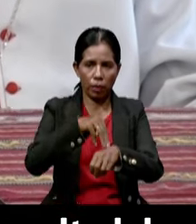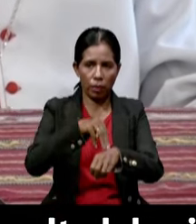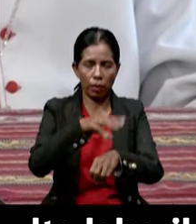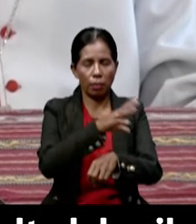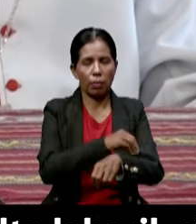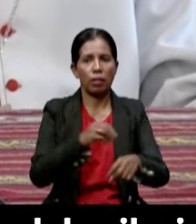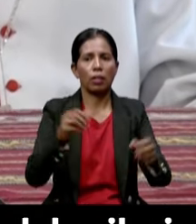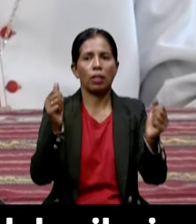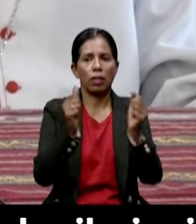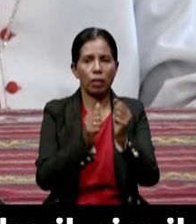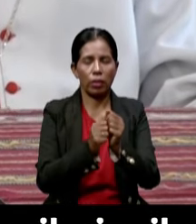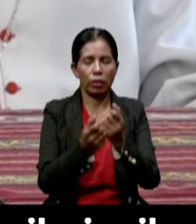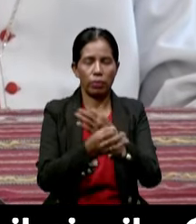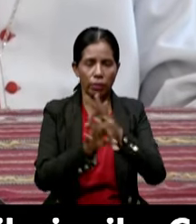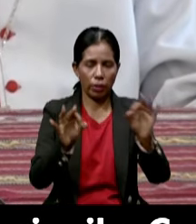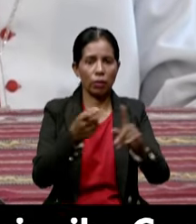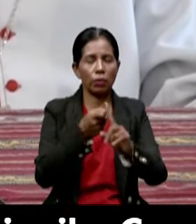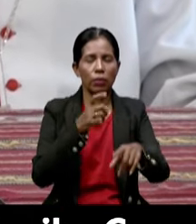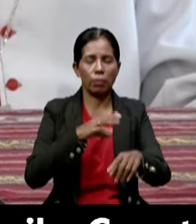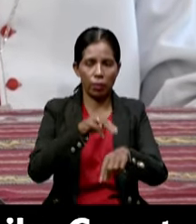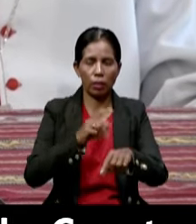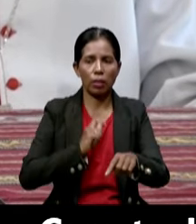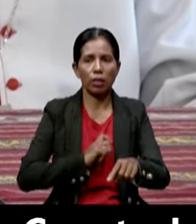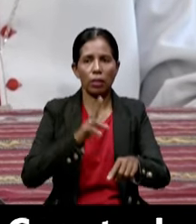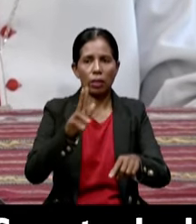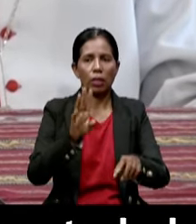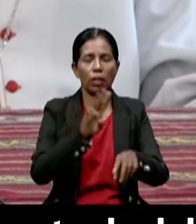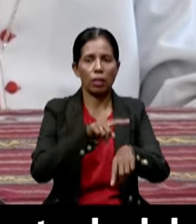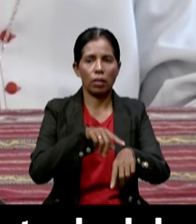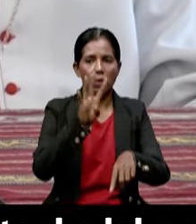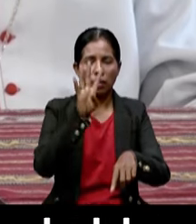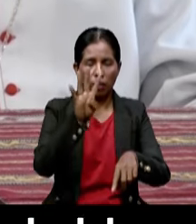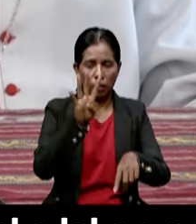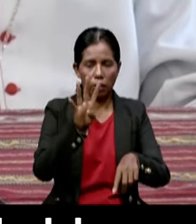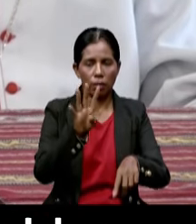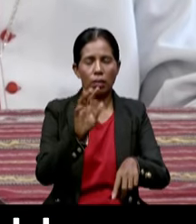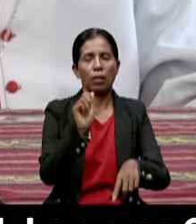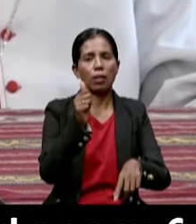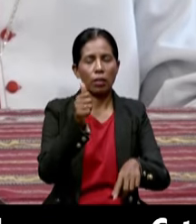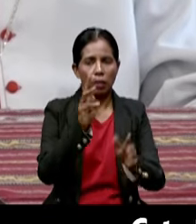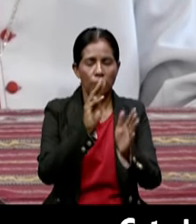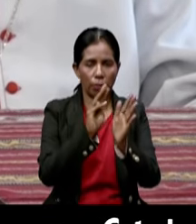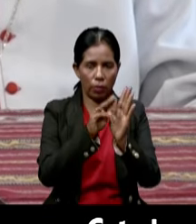fiéis. Chega em Tassitolo o Papa às 4h10. E